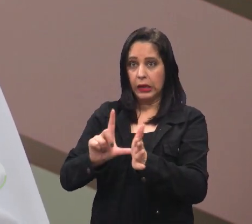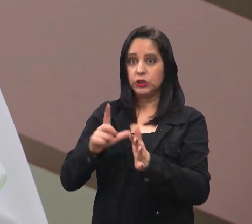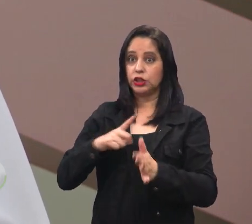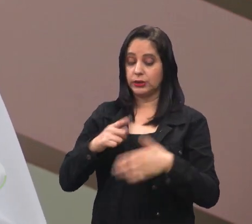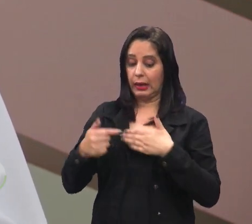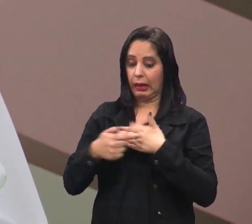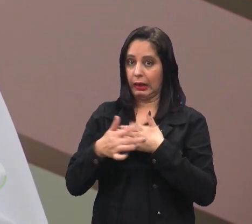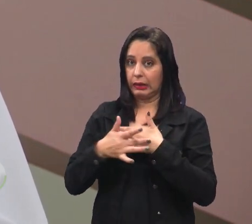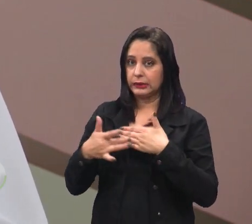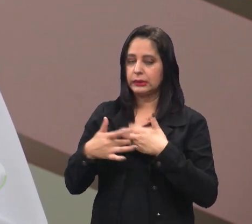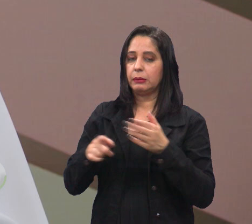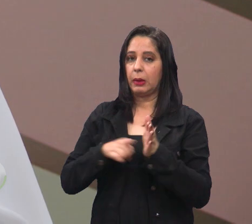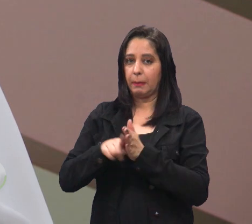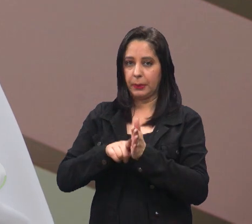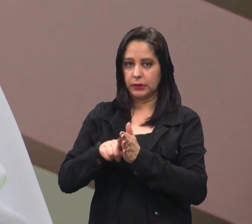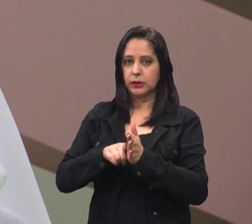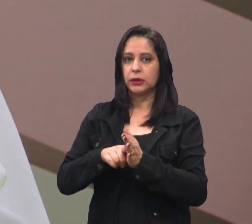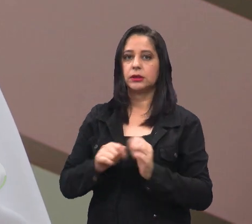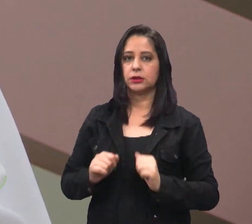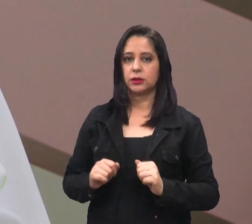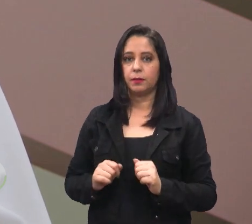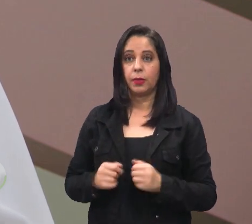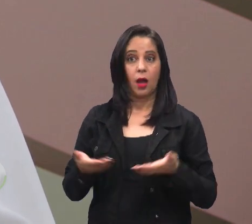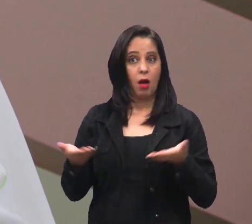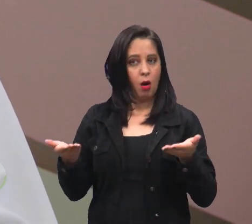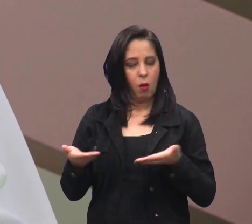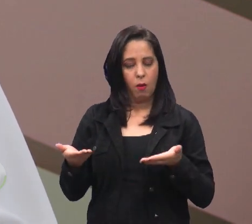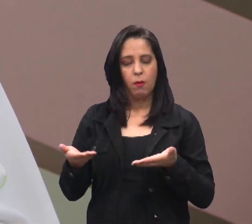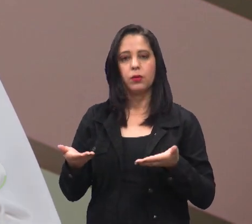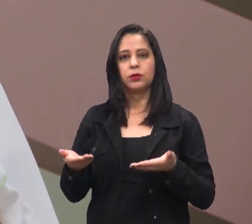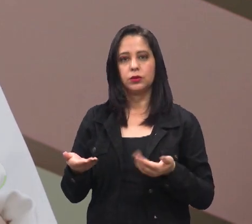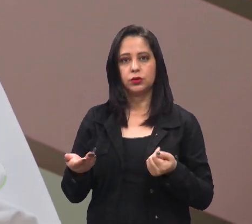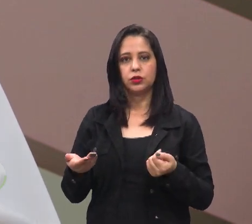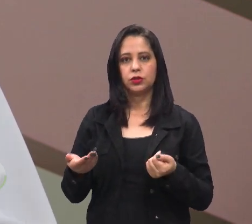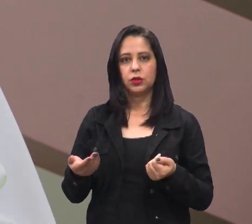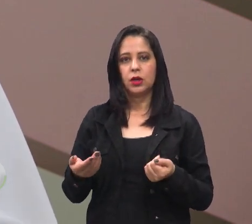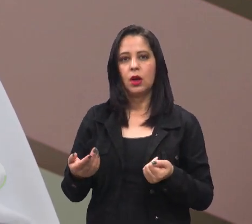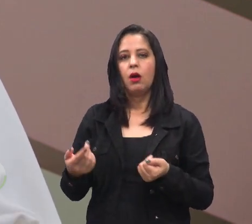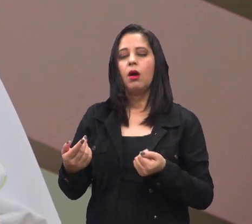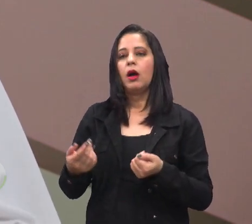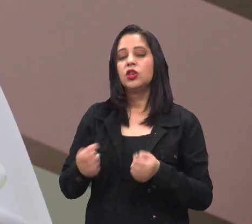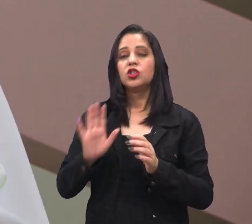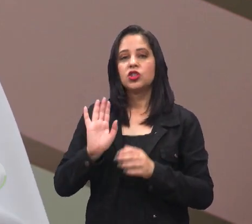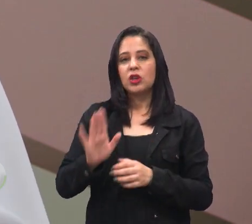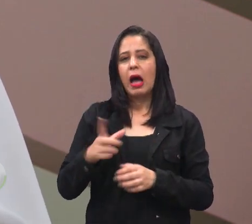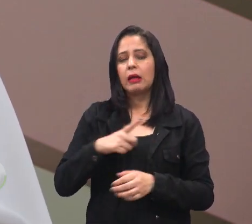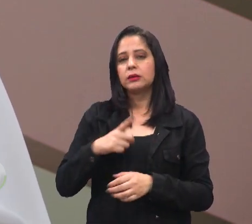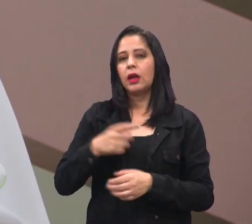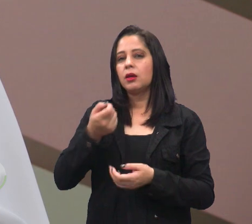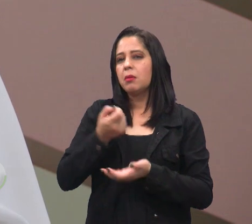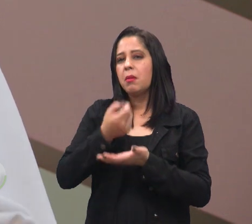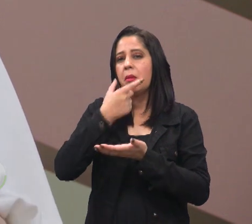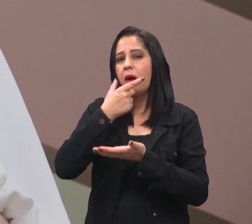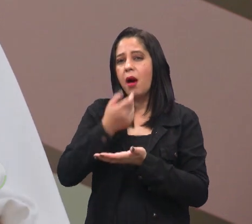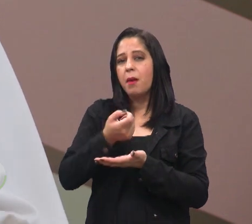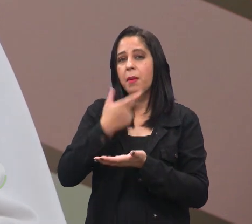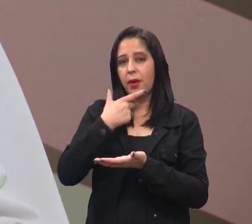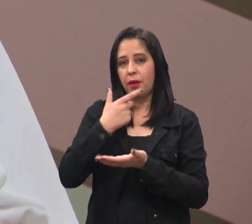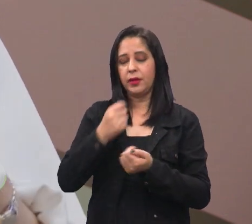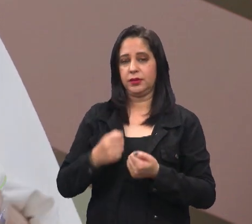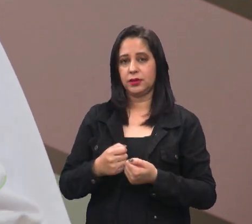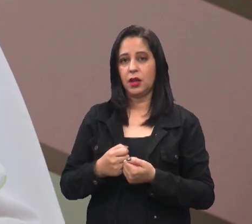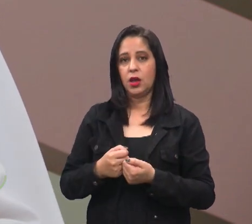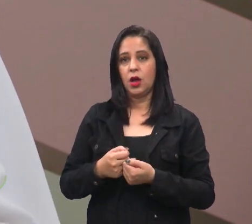sangue, a transfusão de sangue é segura. Hoje, com o desenvolvimento de muitas medicações, a gente evita